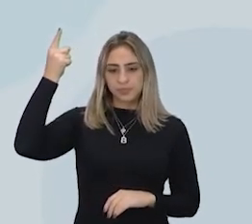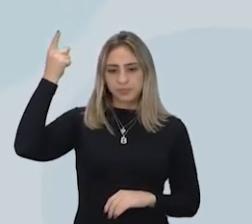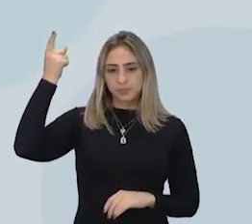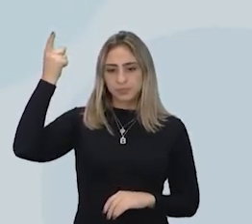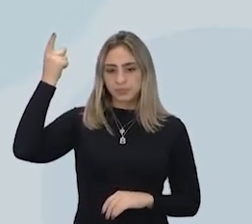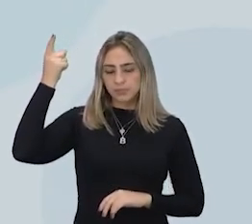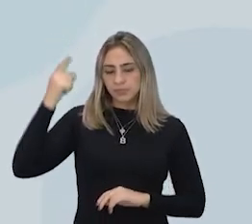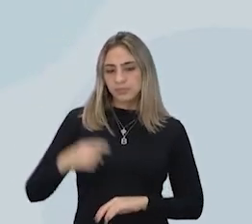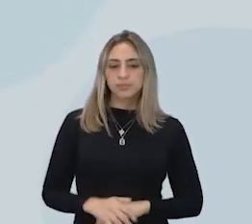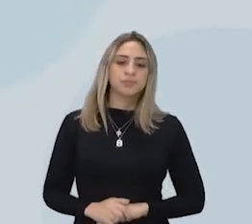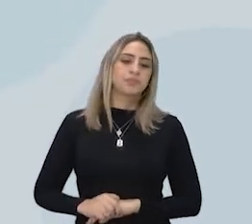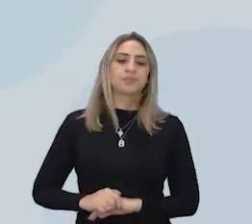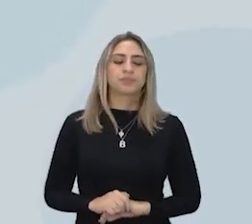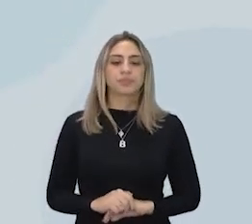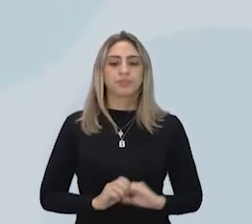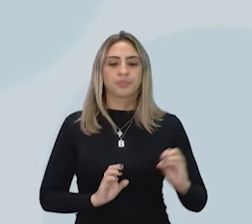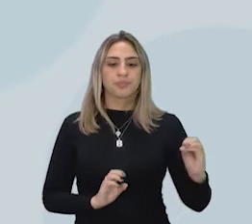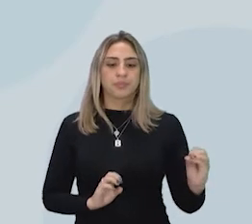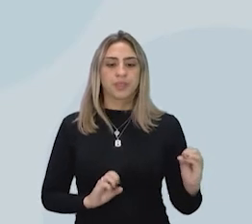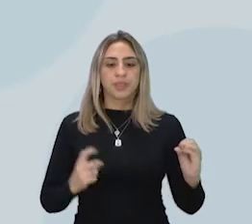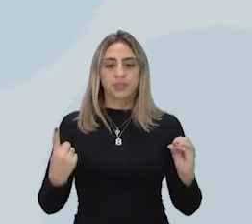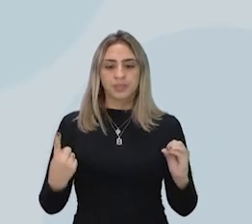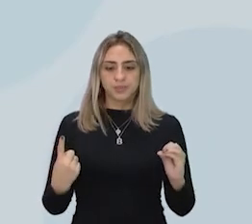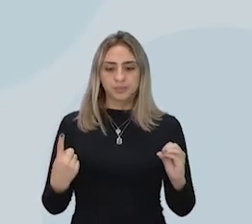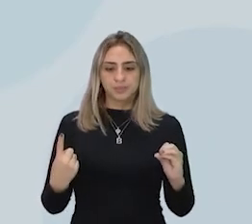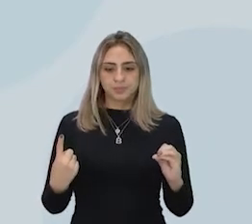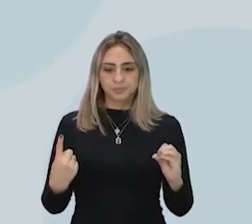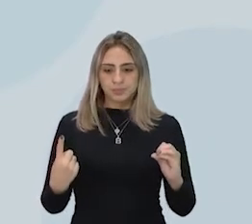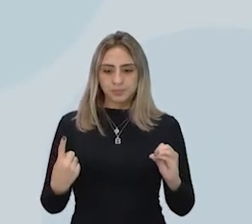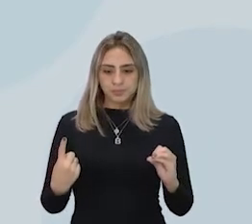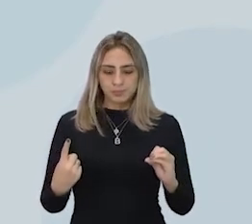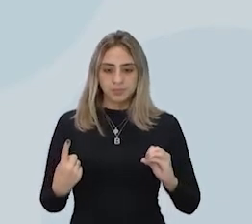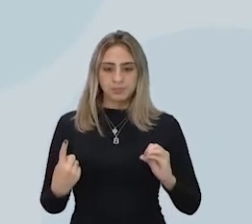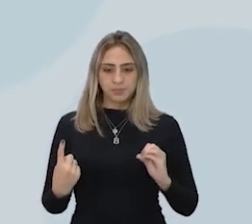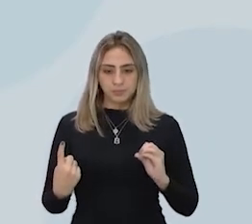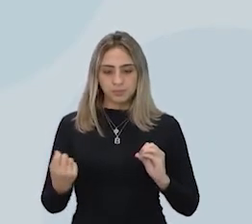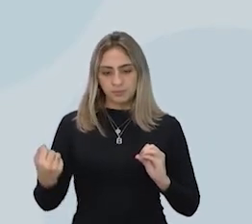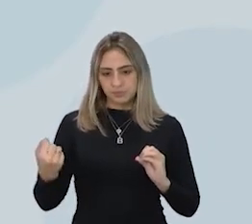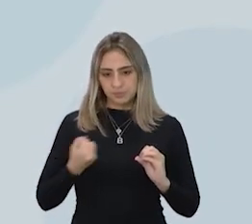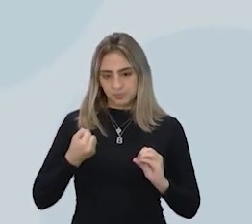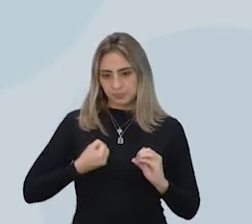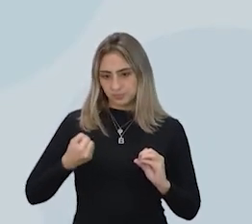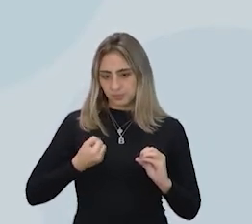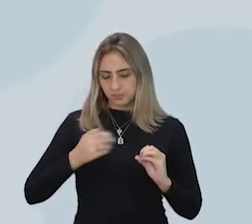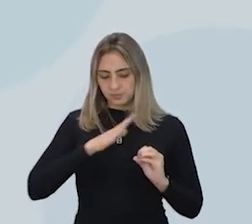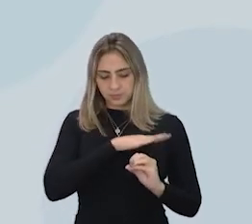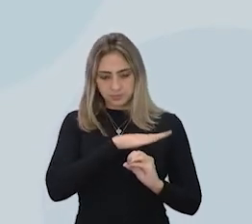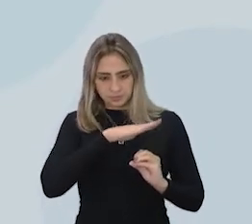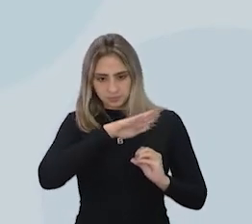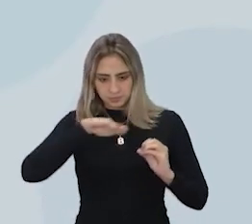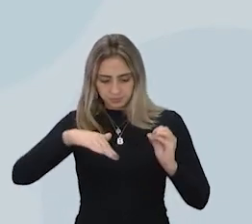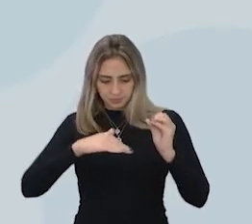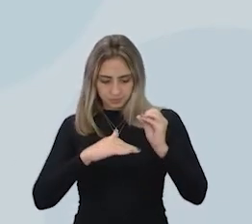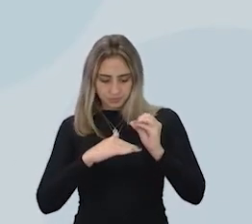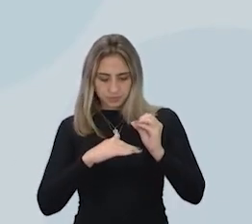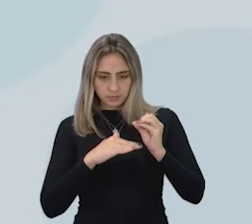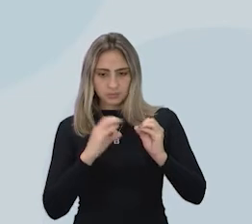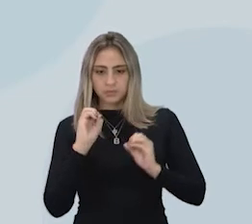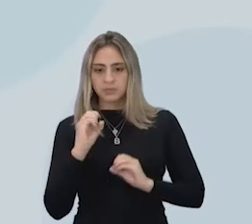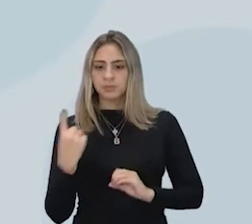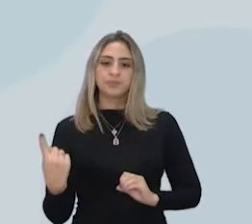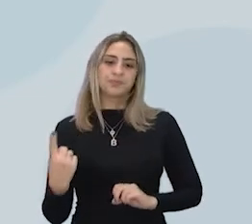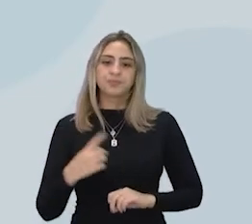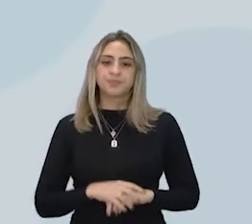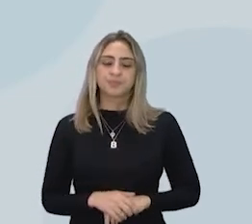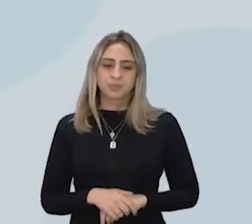hoje, estiver entre 0 e 1, né? Quando esse número aqui de baixo, né, ele estiver entre 0 e 1.